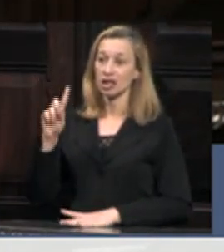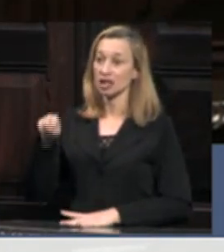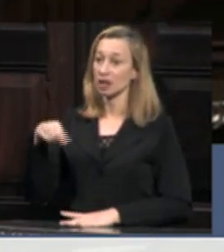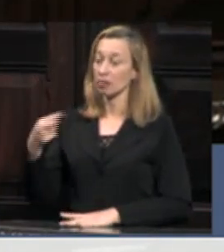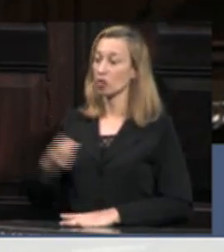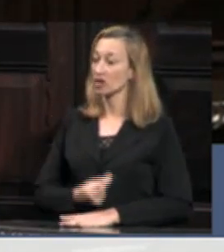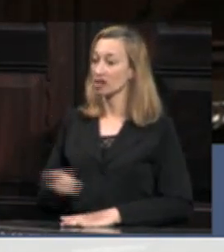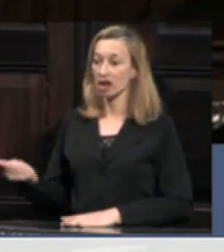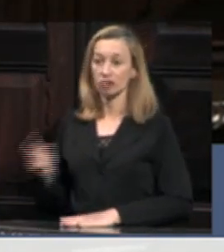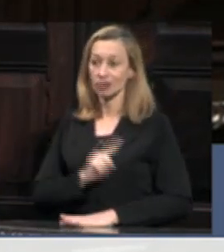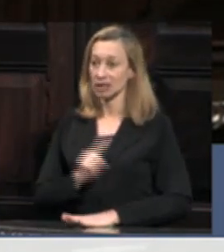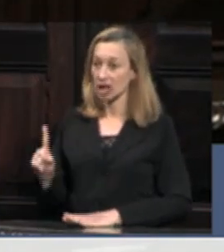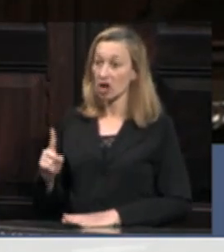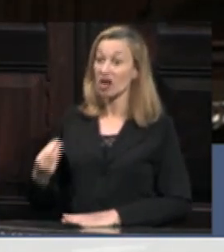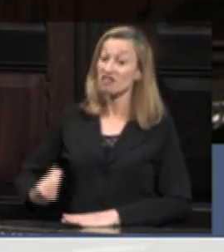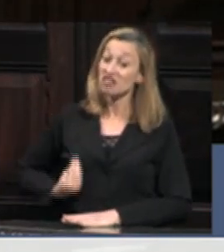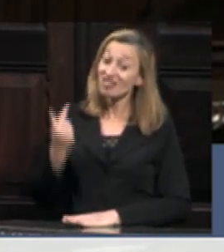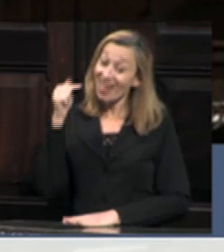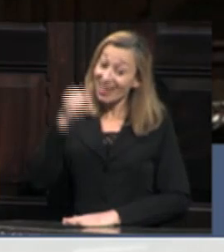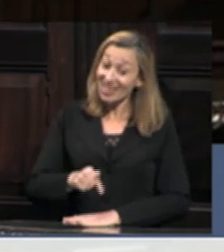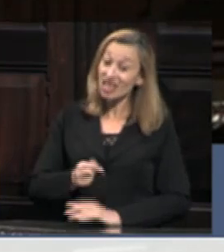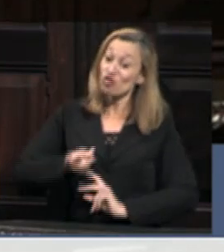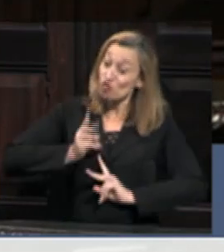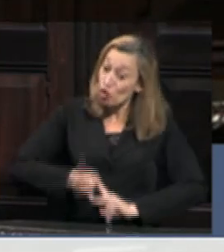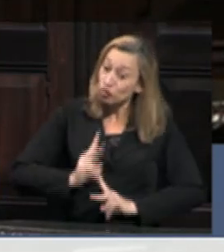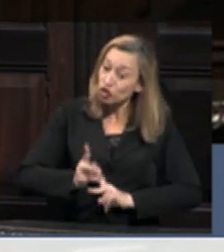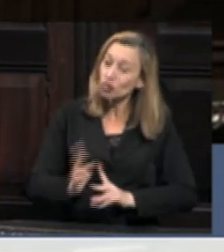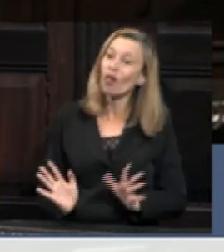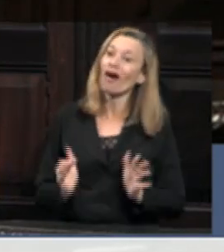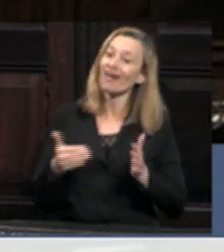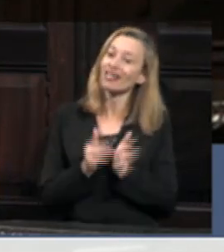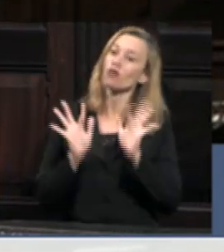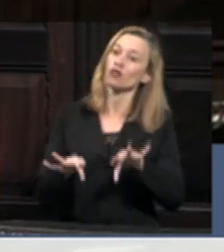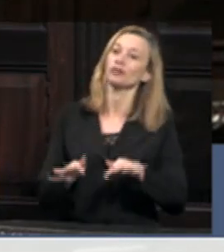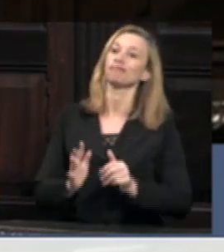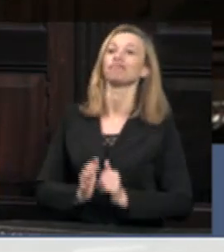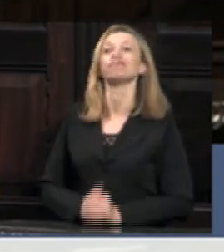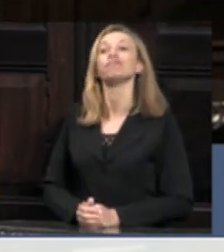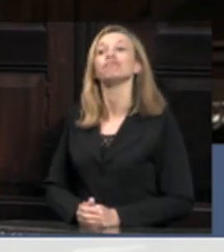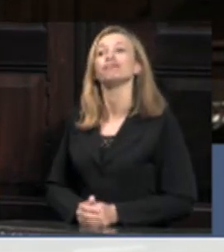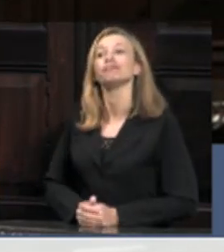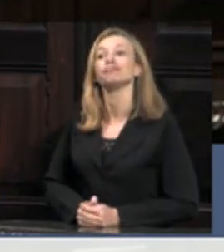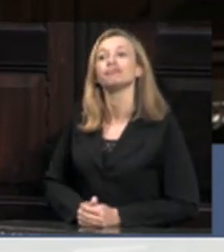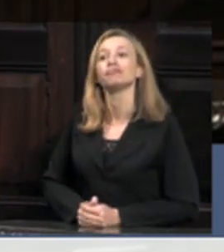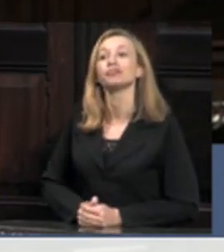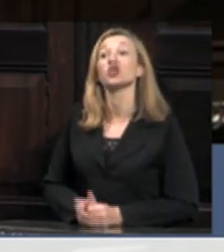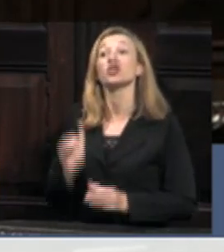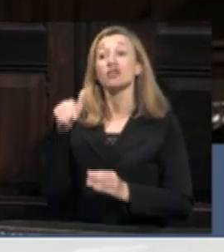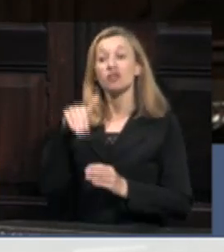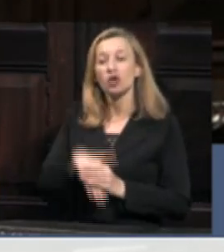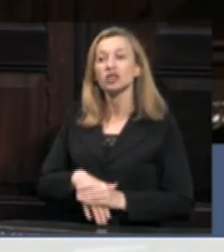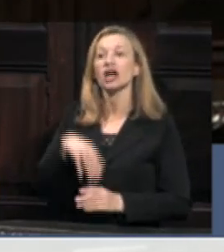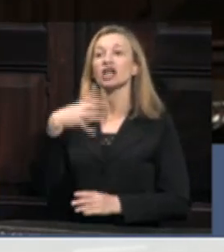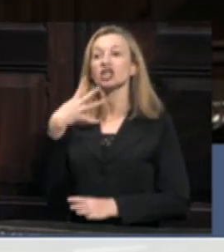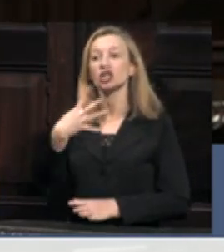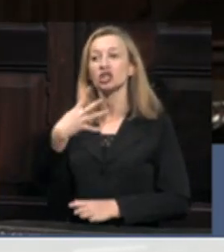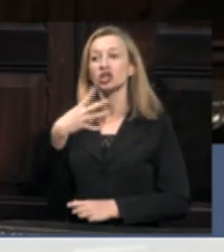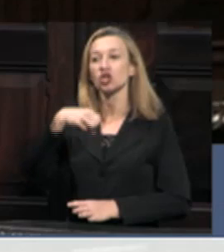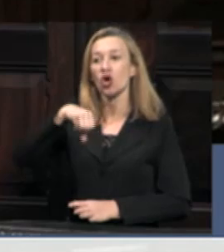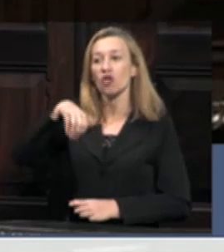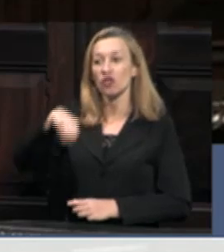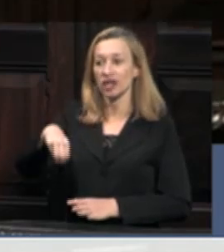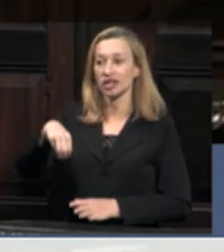outro caminho, é ficando aqui no plenário. E votar 90